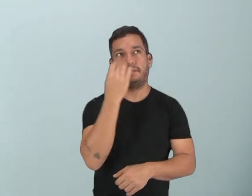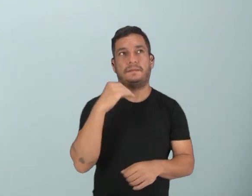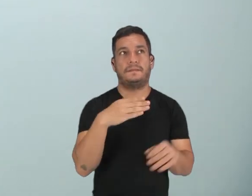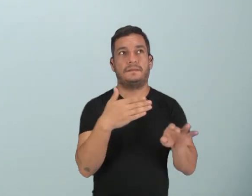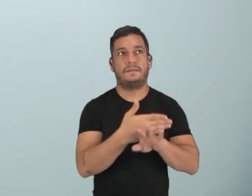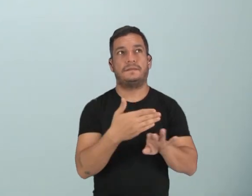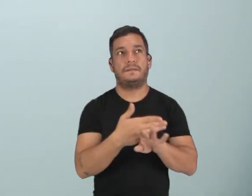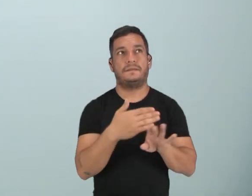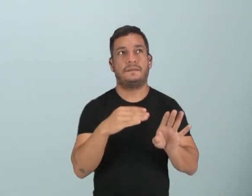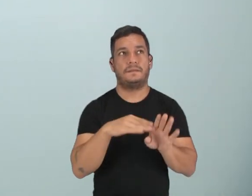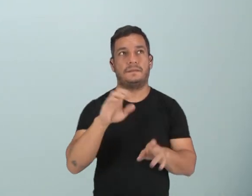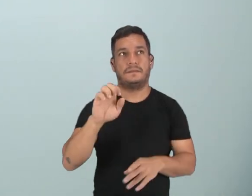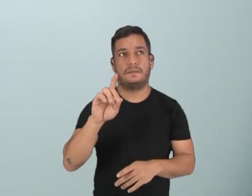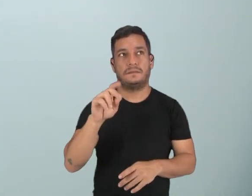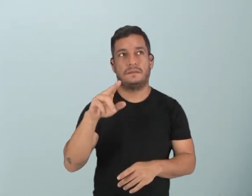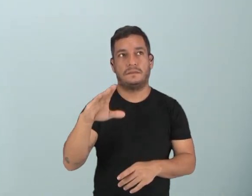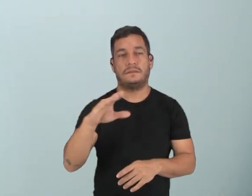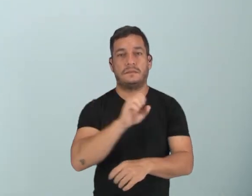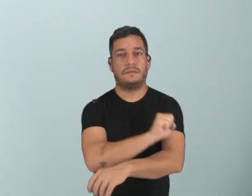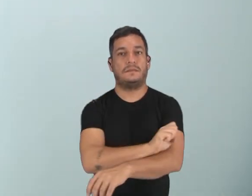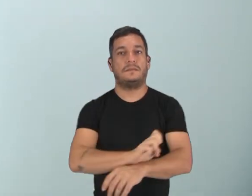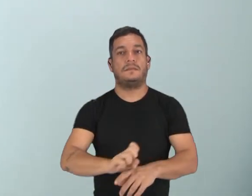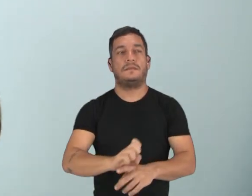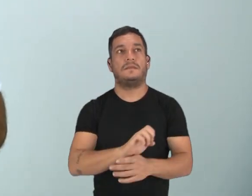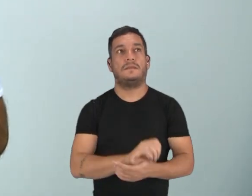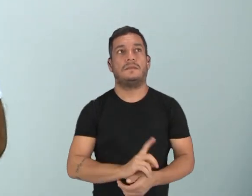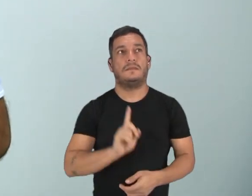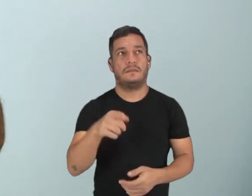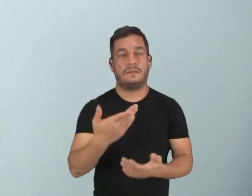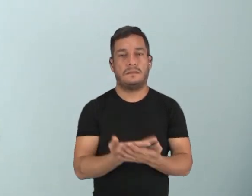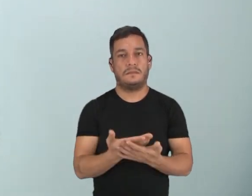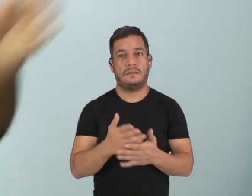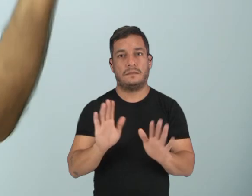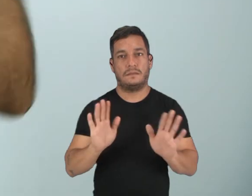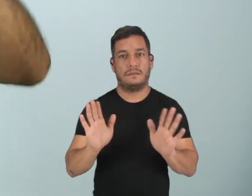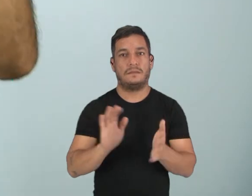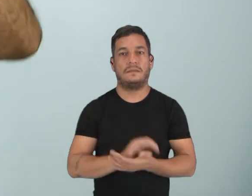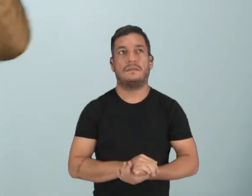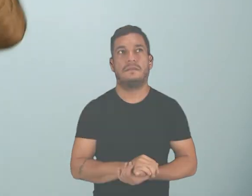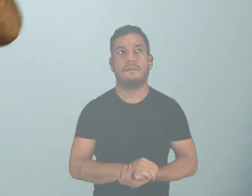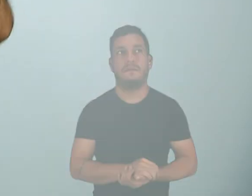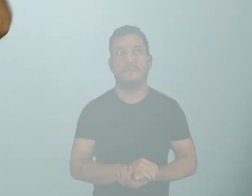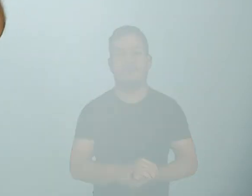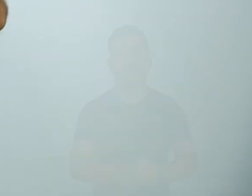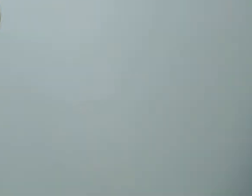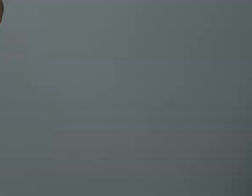esqueçam de acessar o portal Eduque da Secretaria de Educação e até o nosso próximo encontro. Tchau!